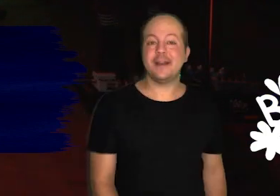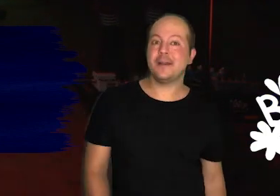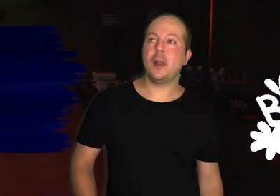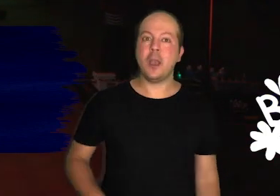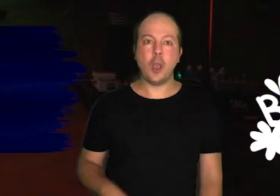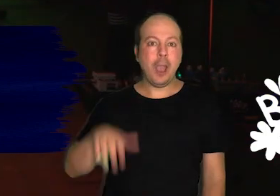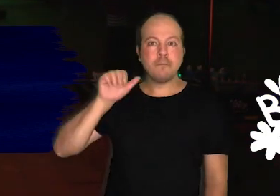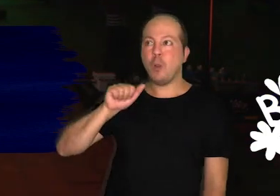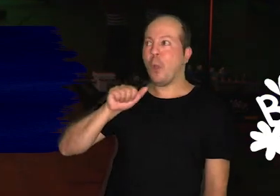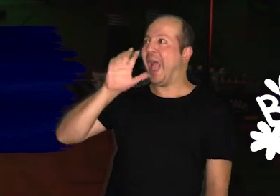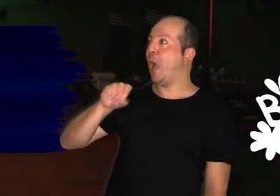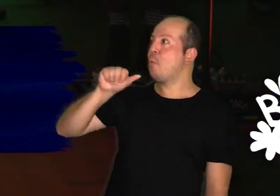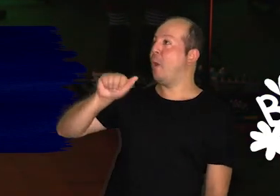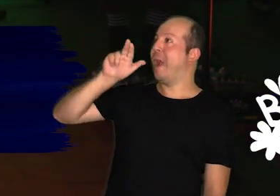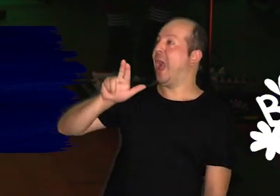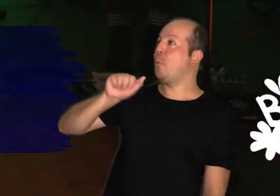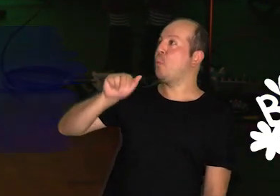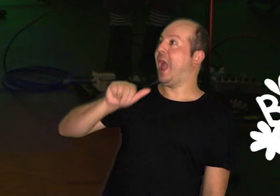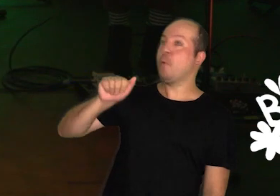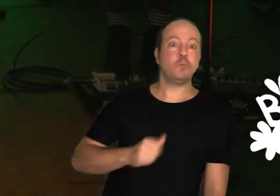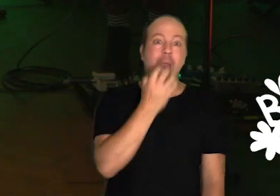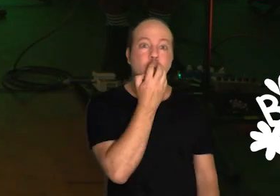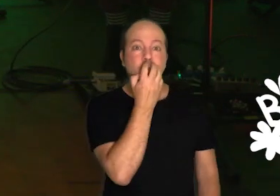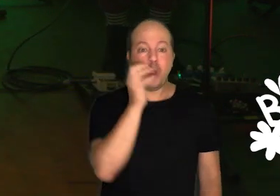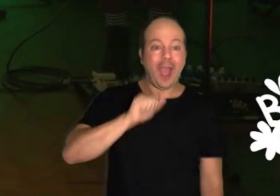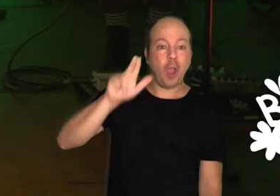Au, au, au, au, au, au, au,